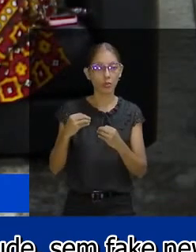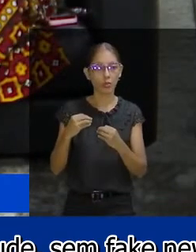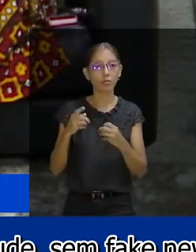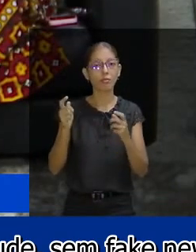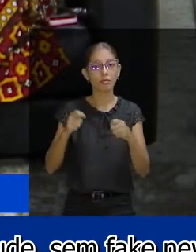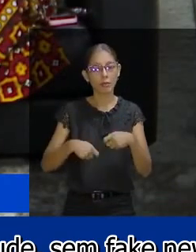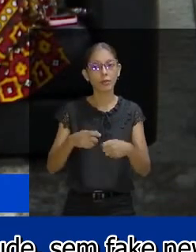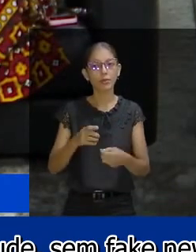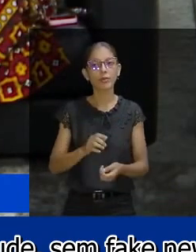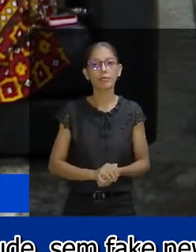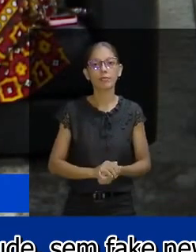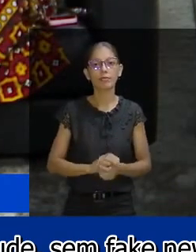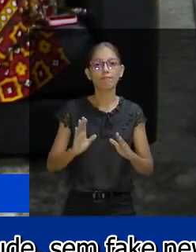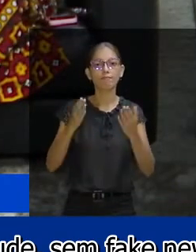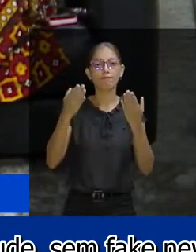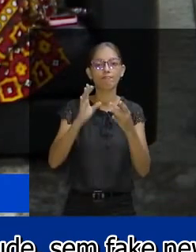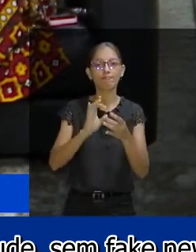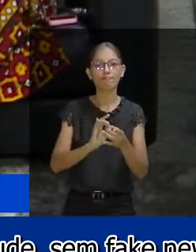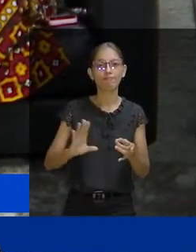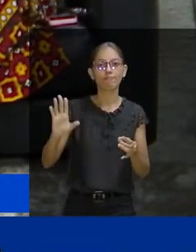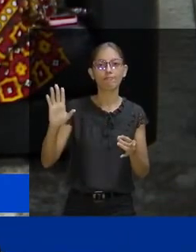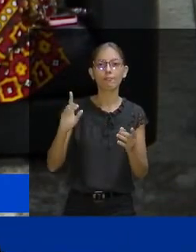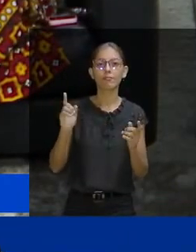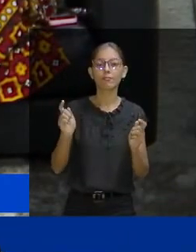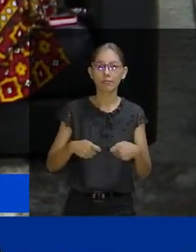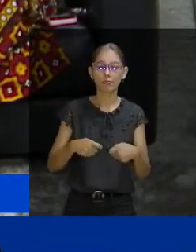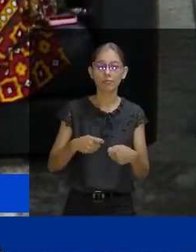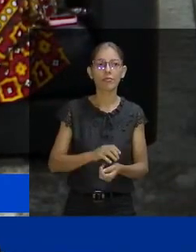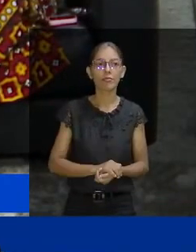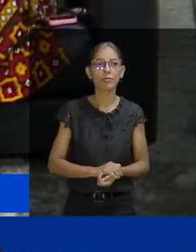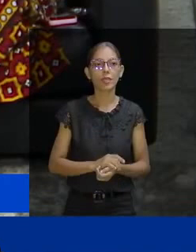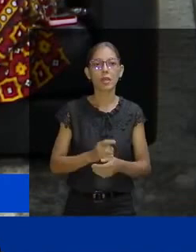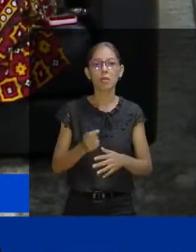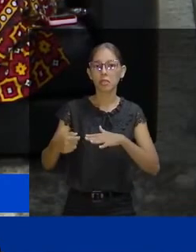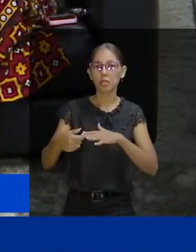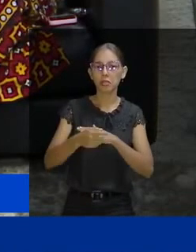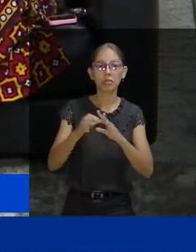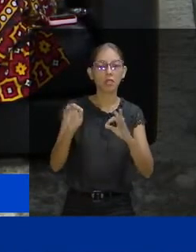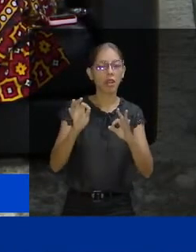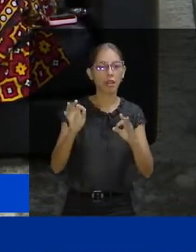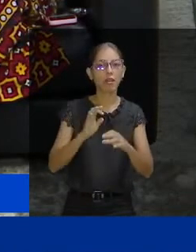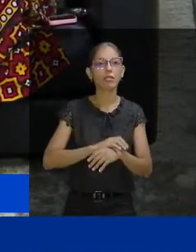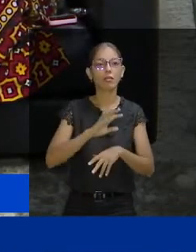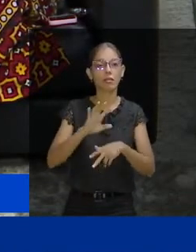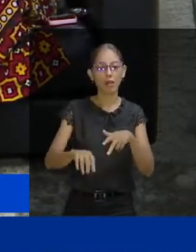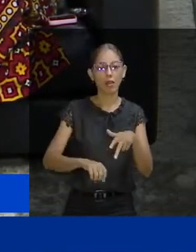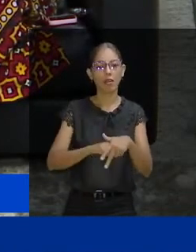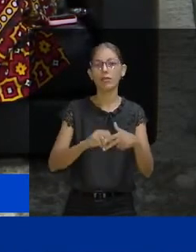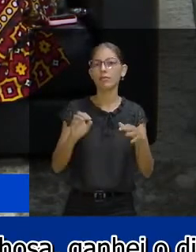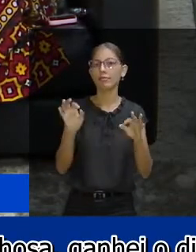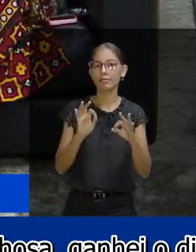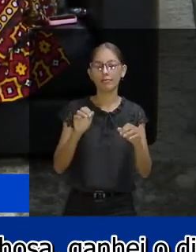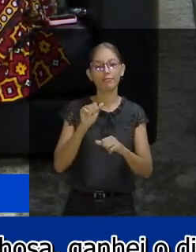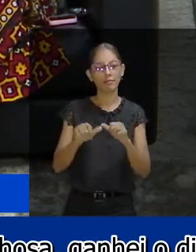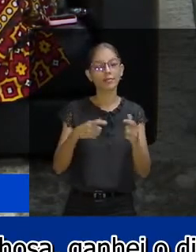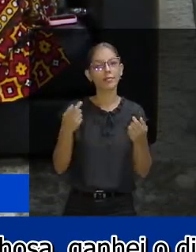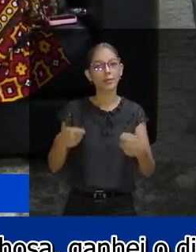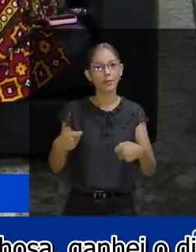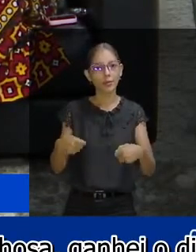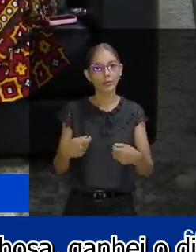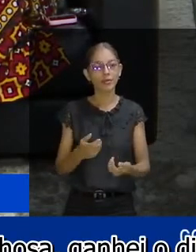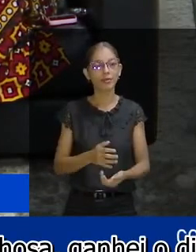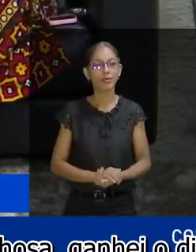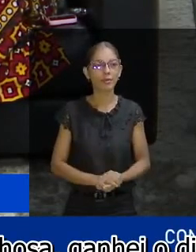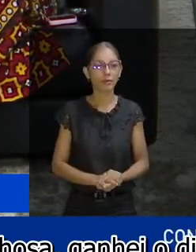democrática sem fraude, sem fake news, sem abuso de poder de qualquer espécie, pessoal. A gente precisa disso. Finalizo